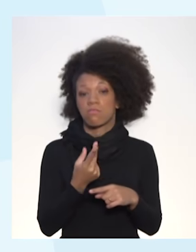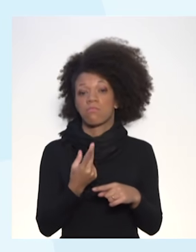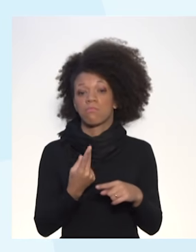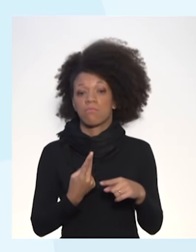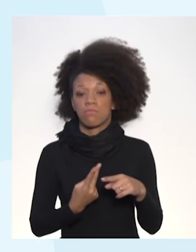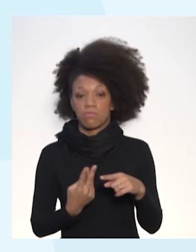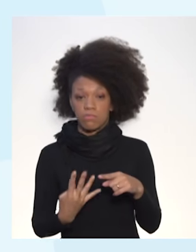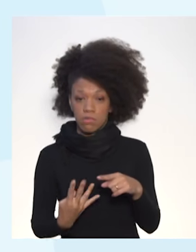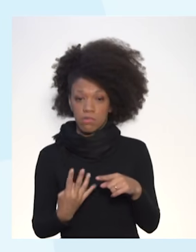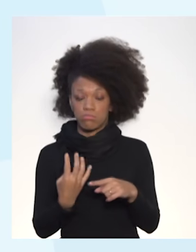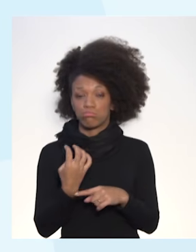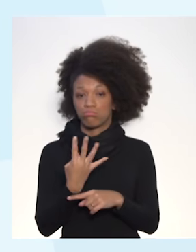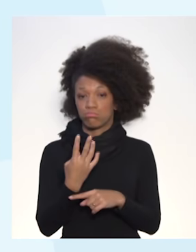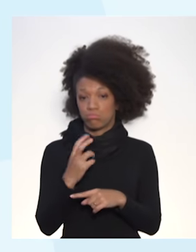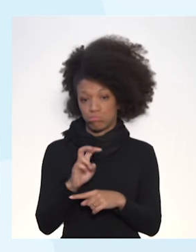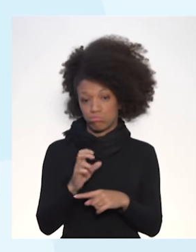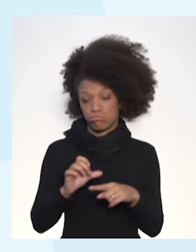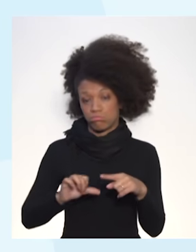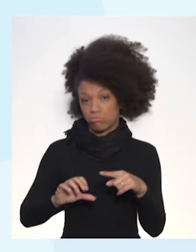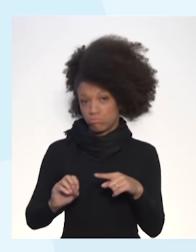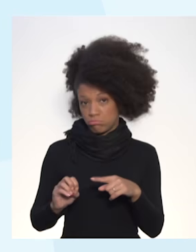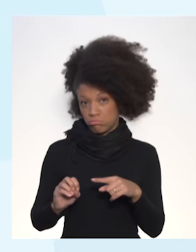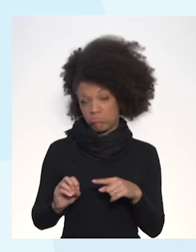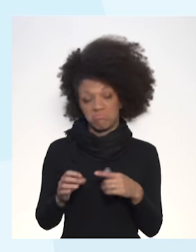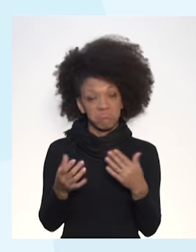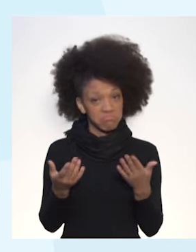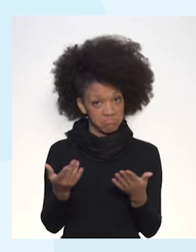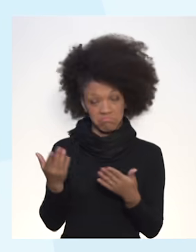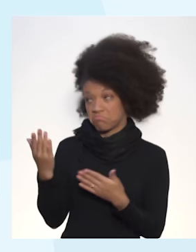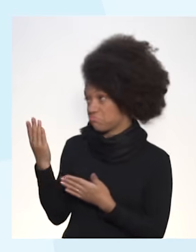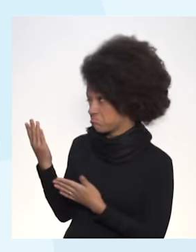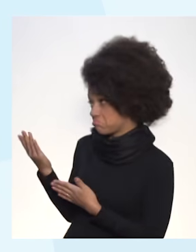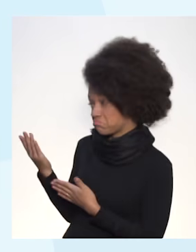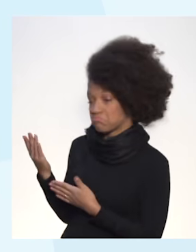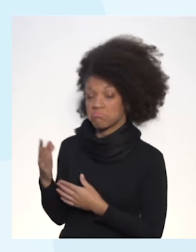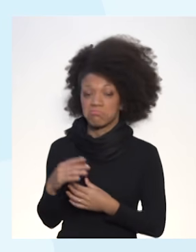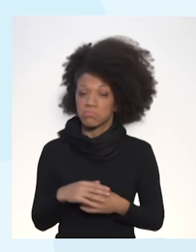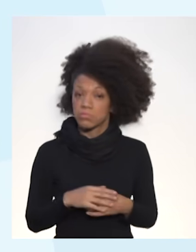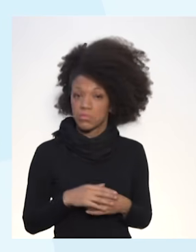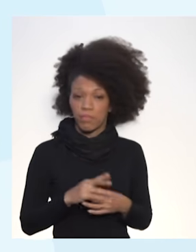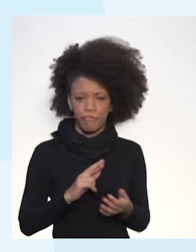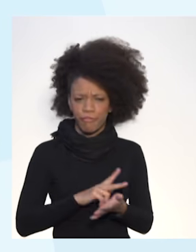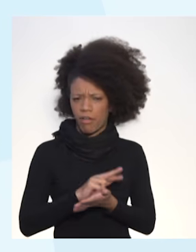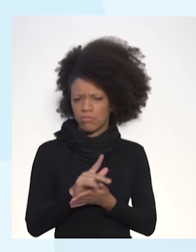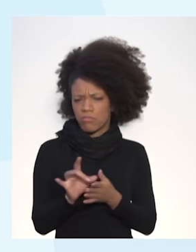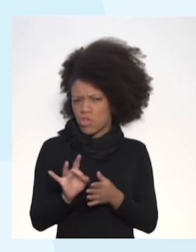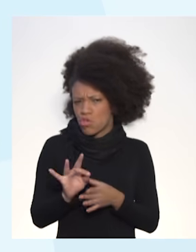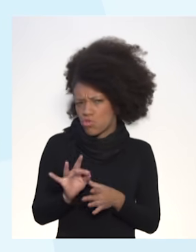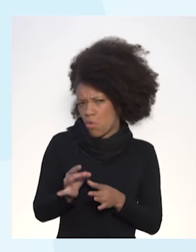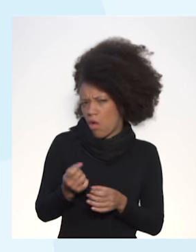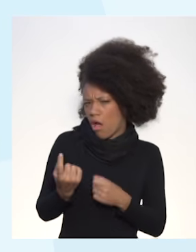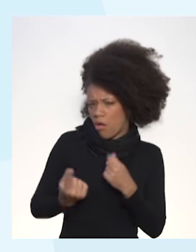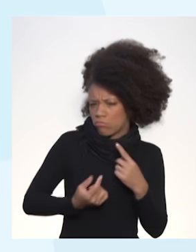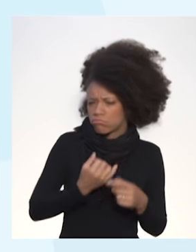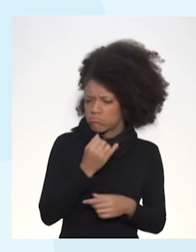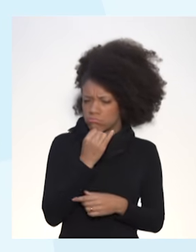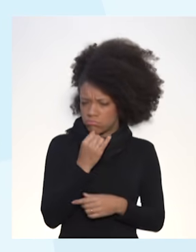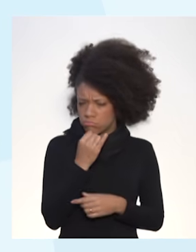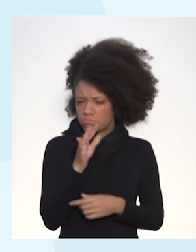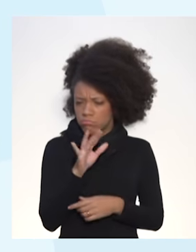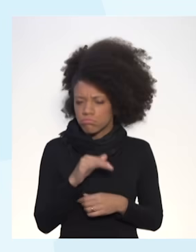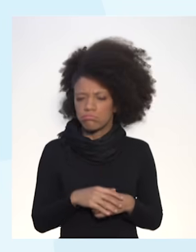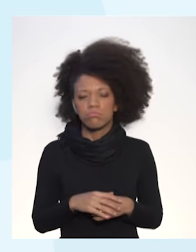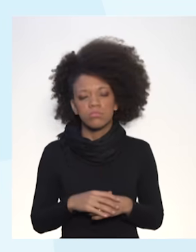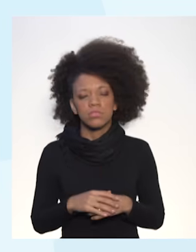5/10, o 12/24, o 45/90, só para dar alguns exemplos, né, Osmar?